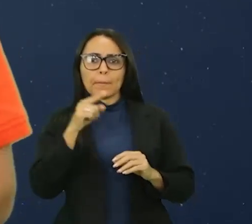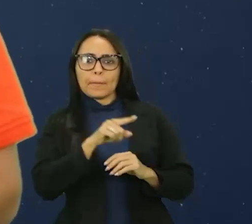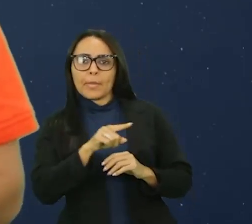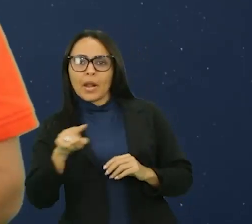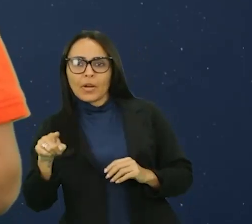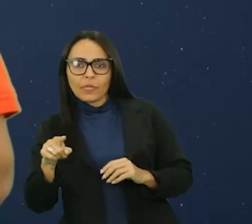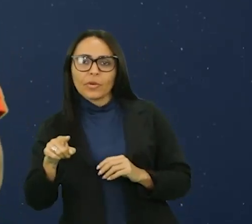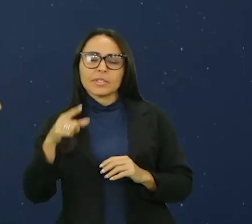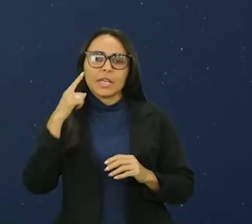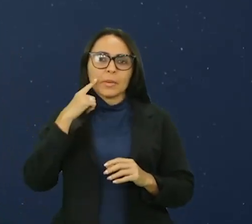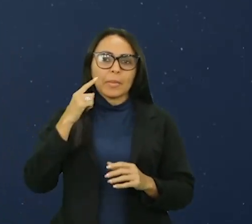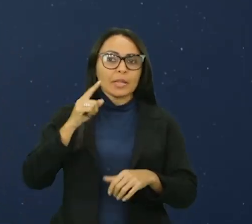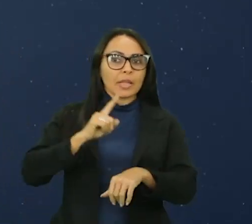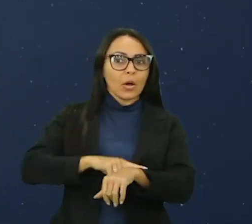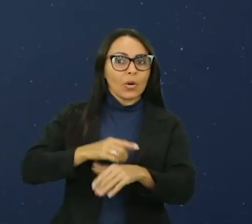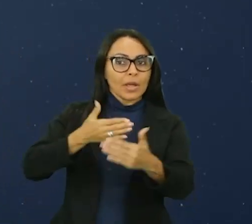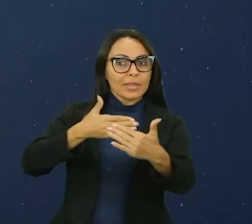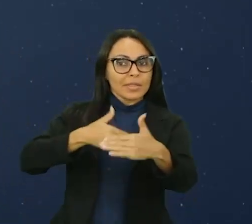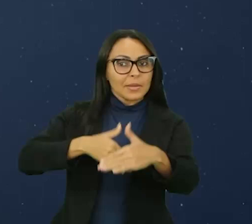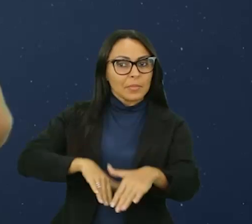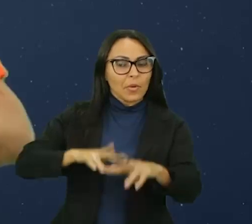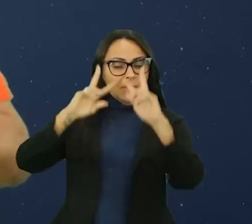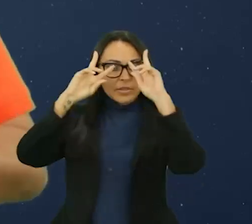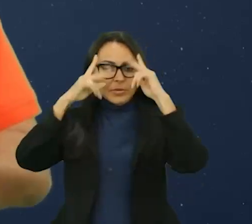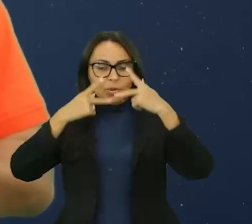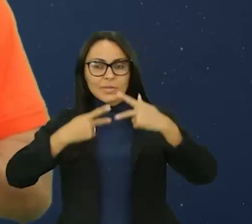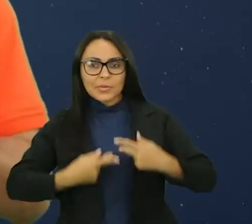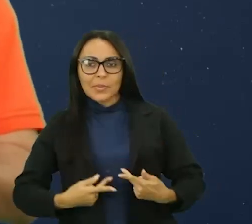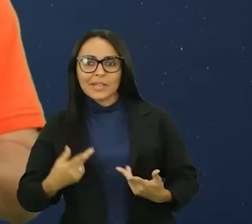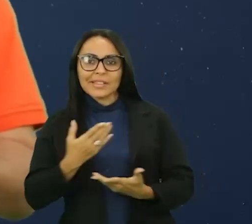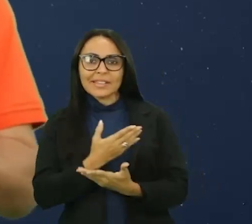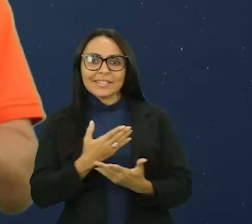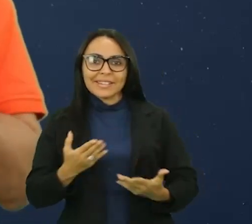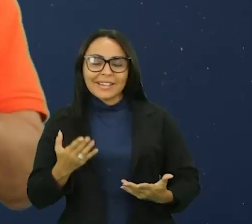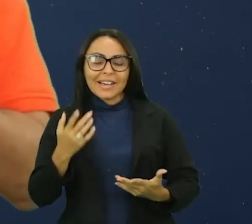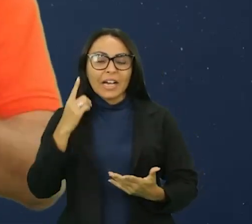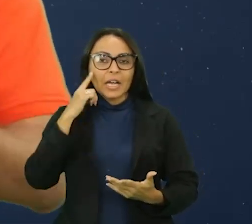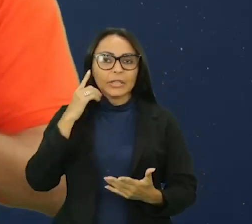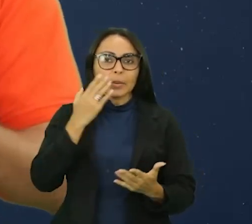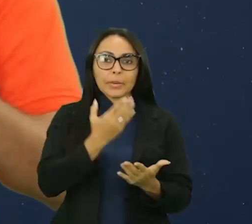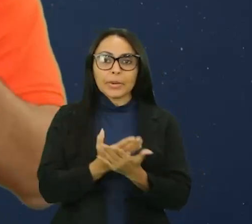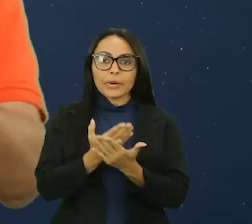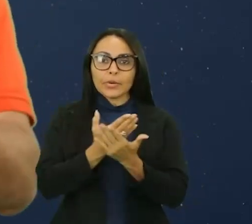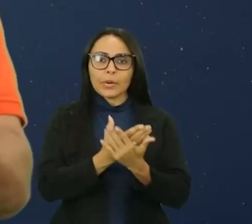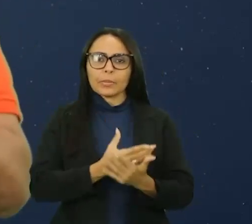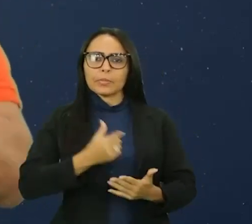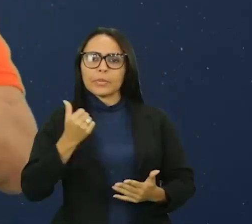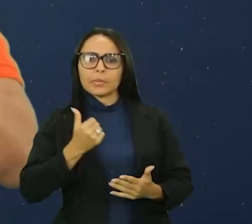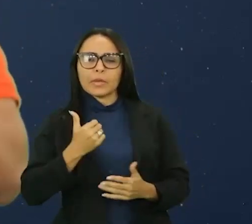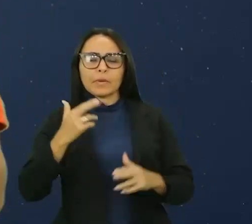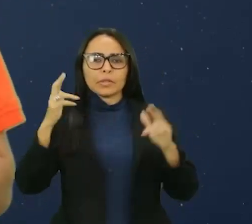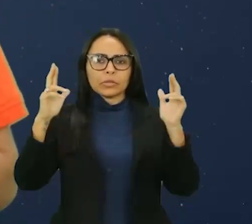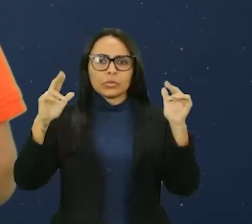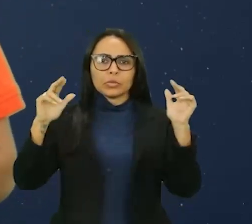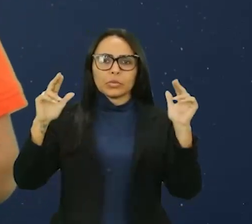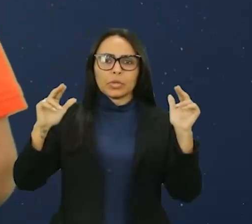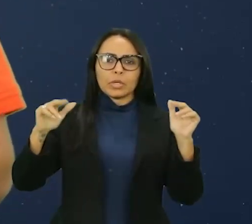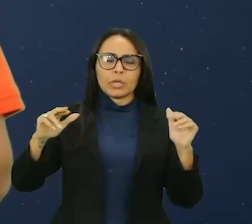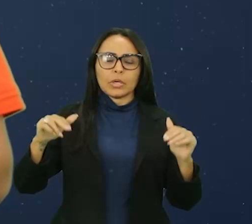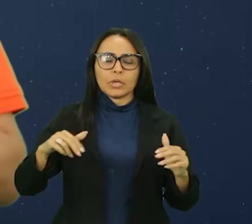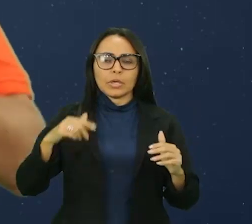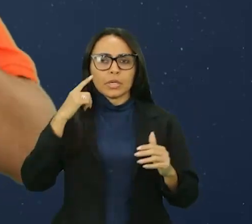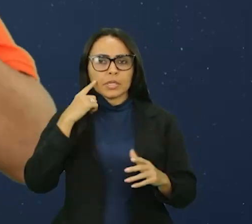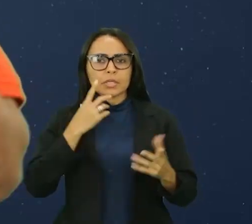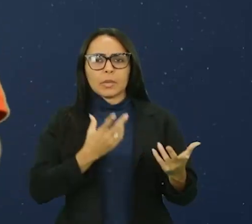craque na hora da prova de Ciências Humanas. E hoje, nessa primeira aula, eu vou trazer um assunto que sempre aparece